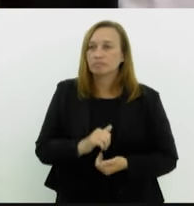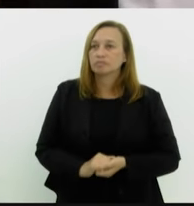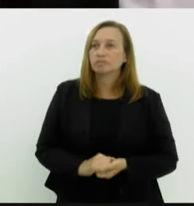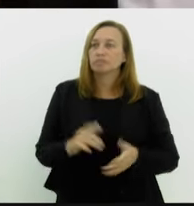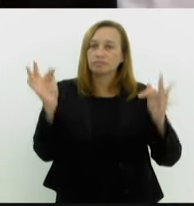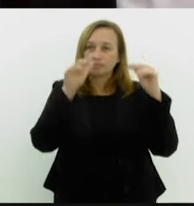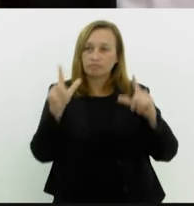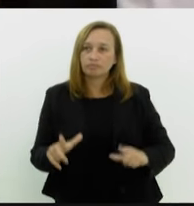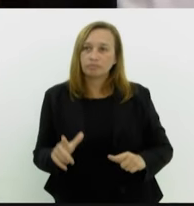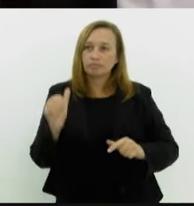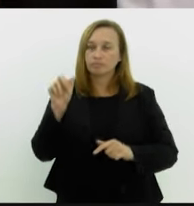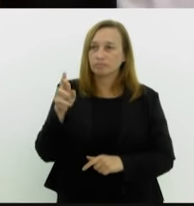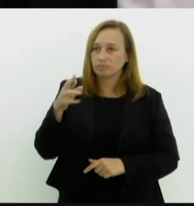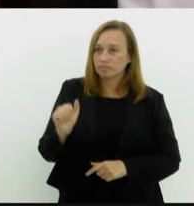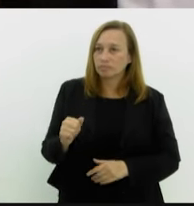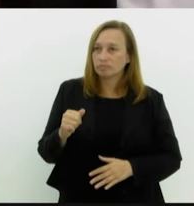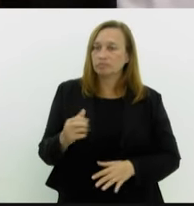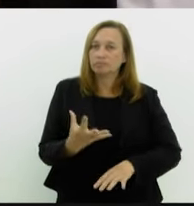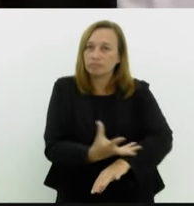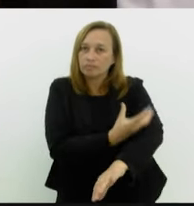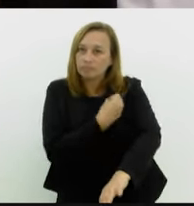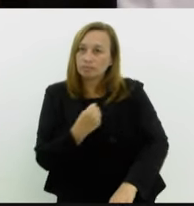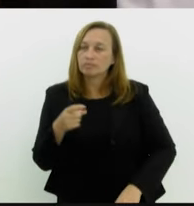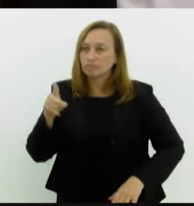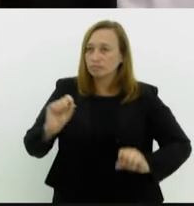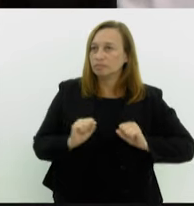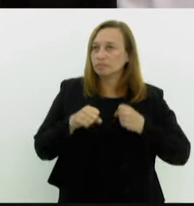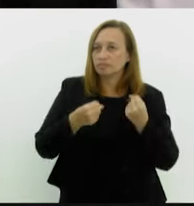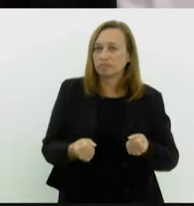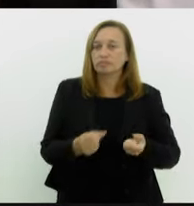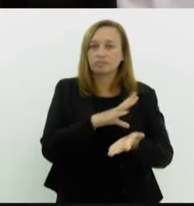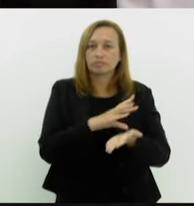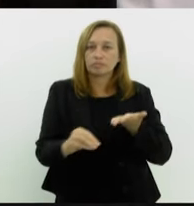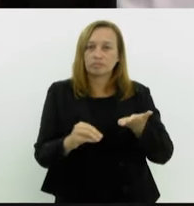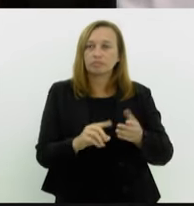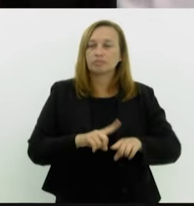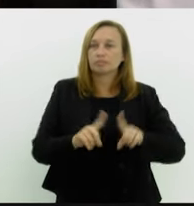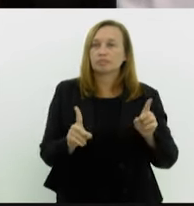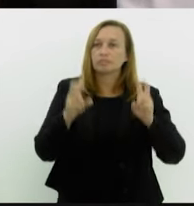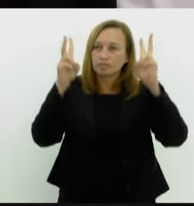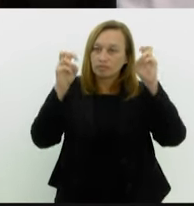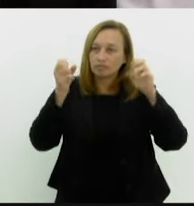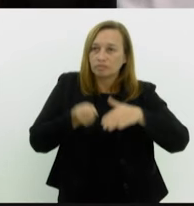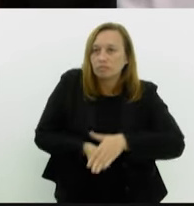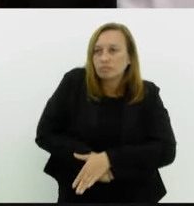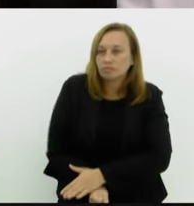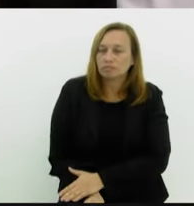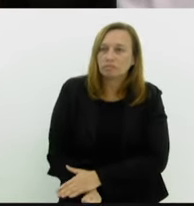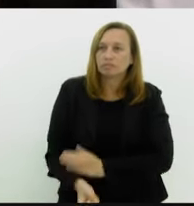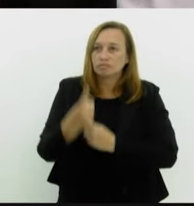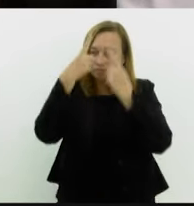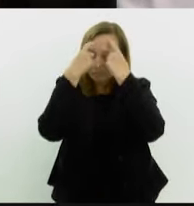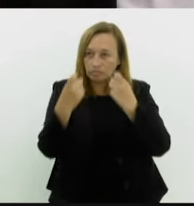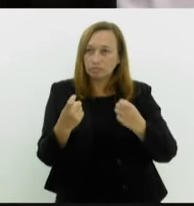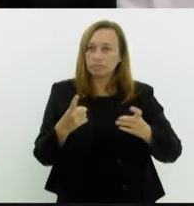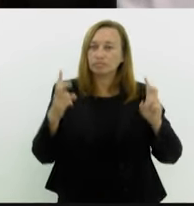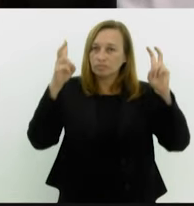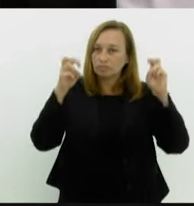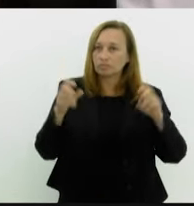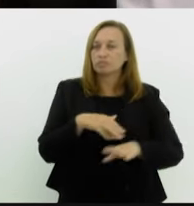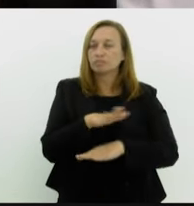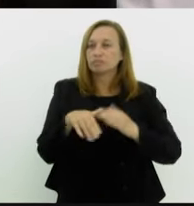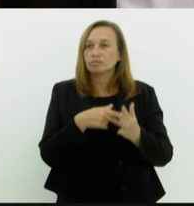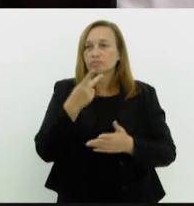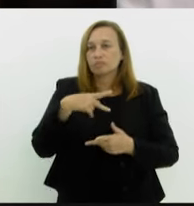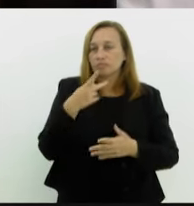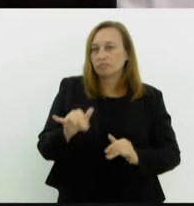só de ver a emoção e paixão com que você defende a pauta mas esse tema da violência obstétrica é um tema que todo mundo fala todo